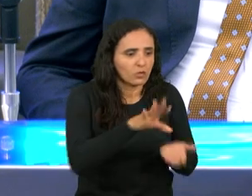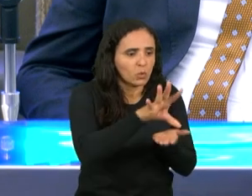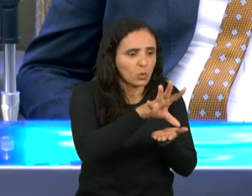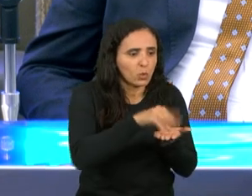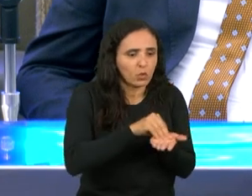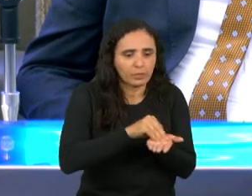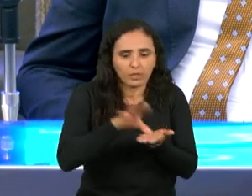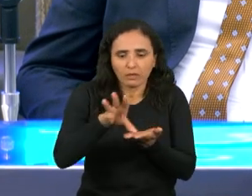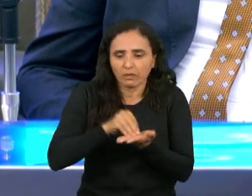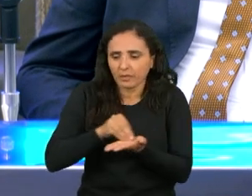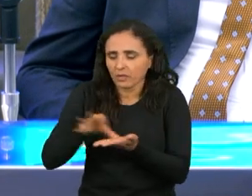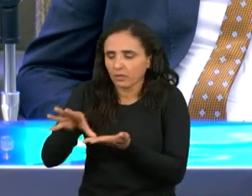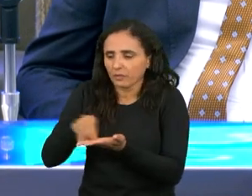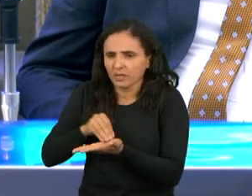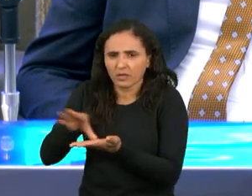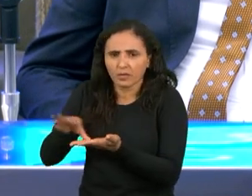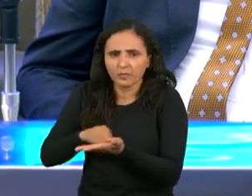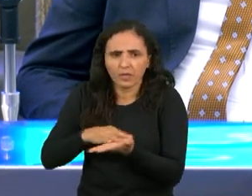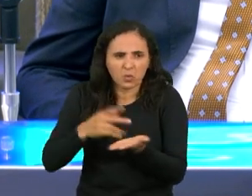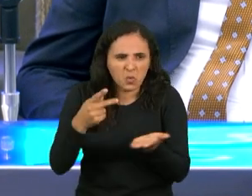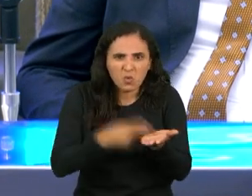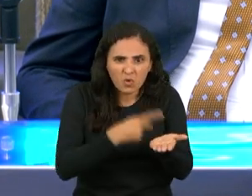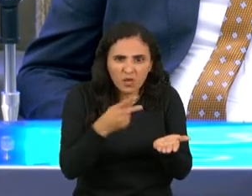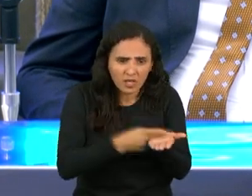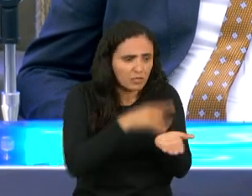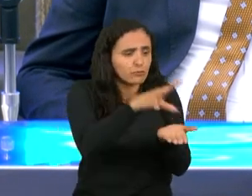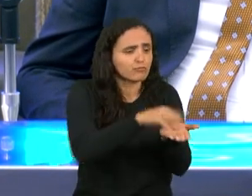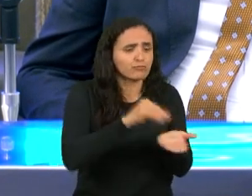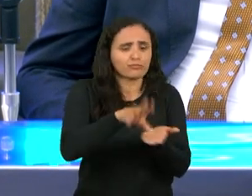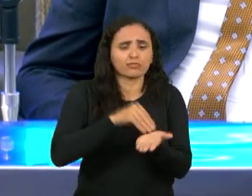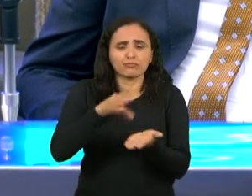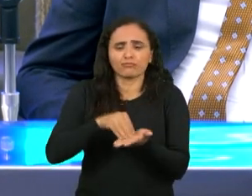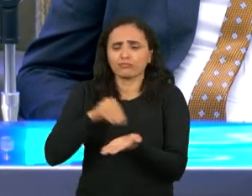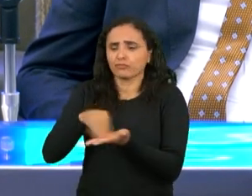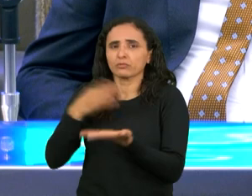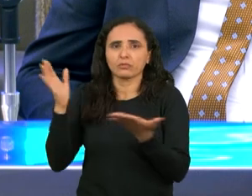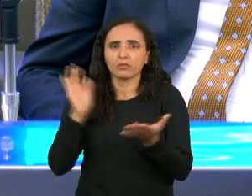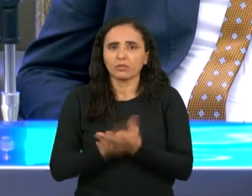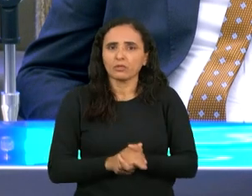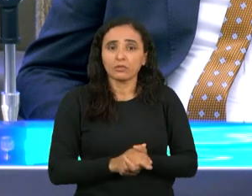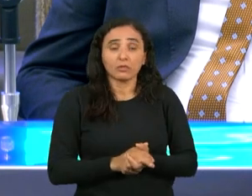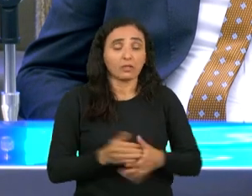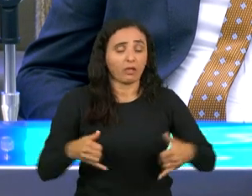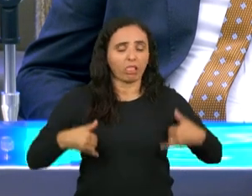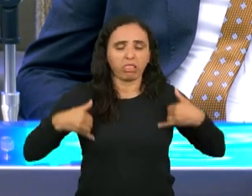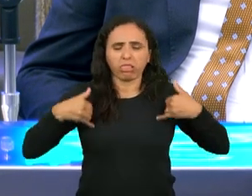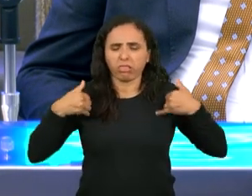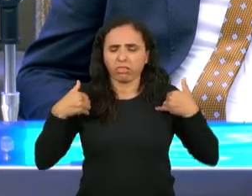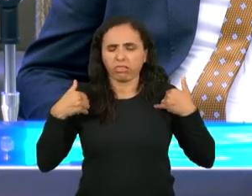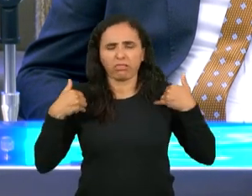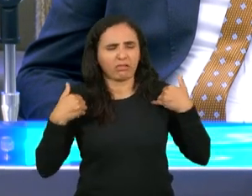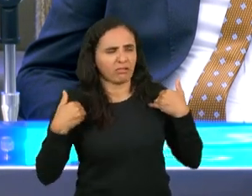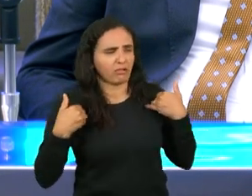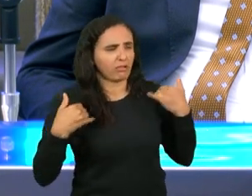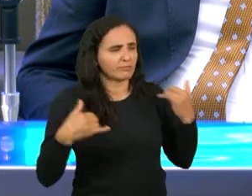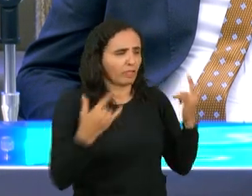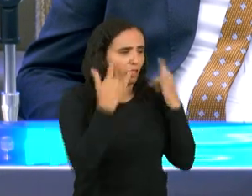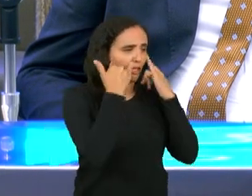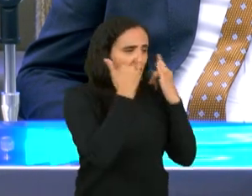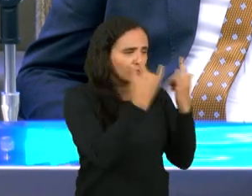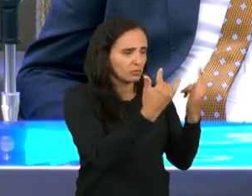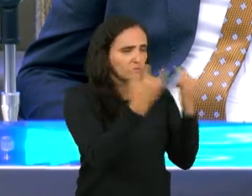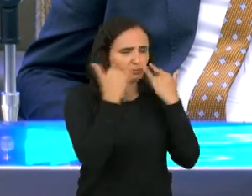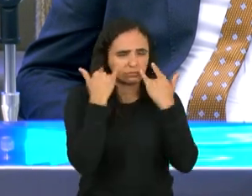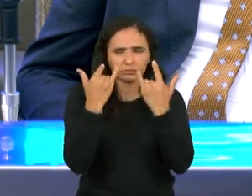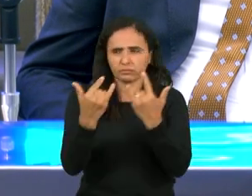como as outras pessoas que andam na vaidade na vaidade do seu sentido